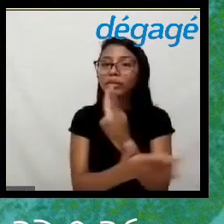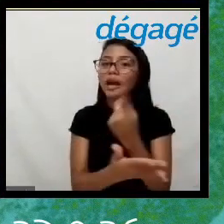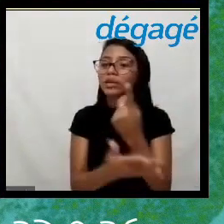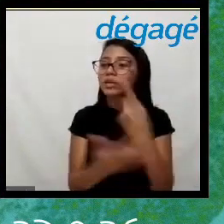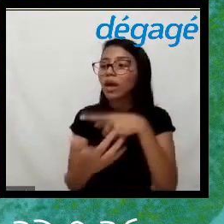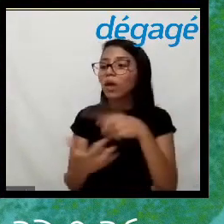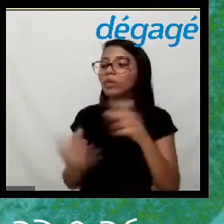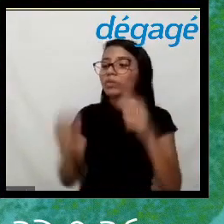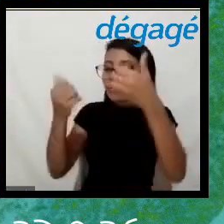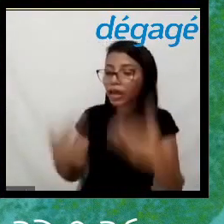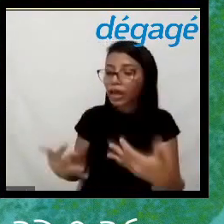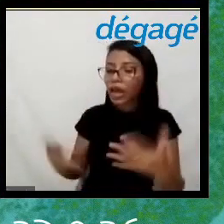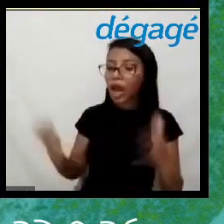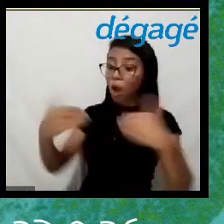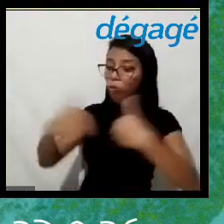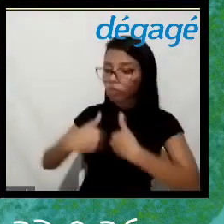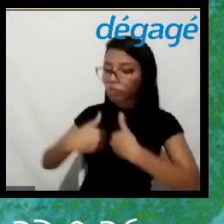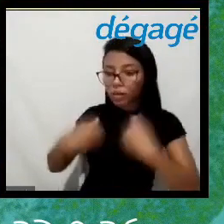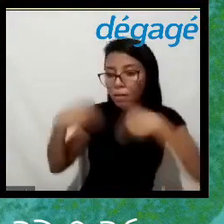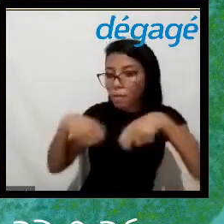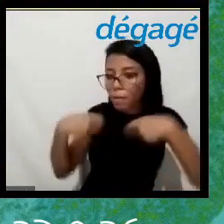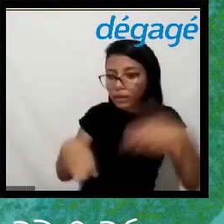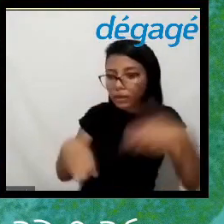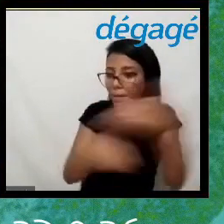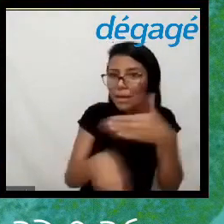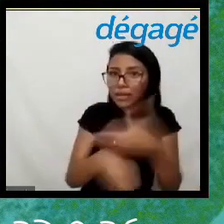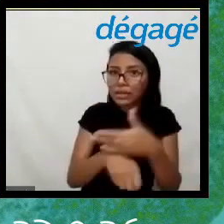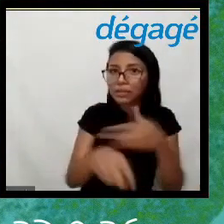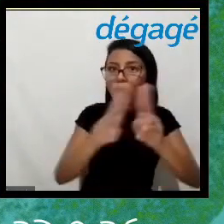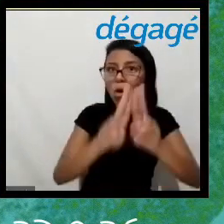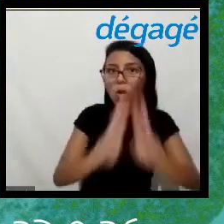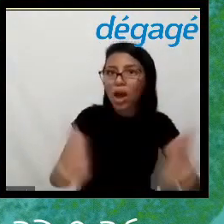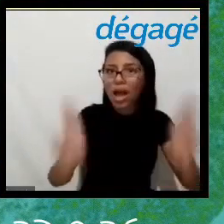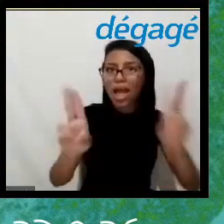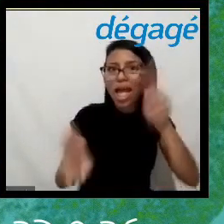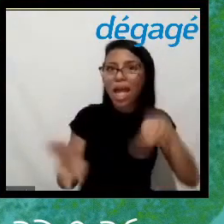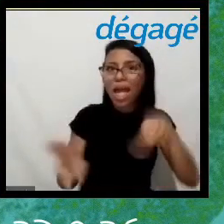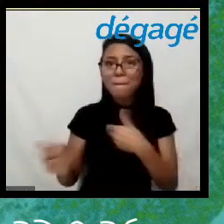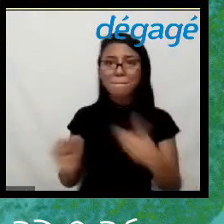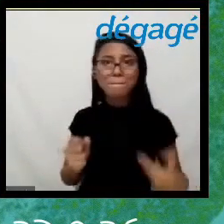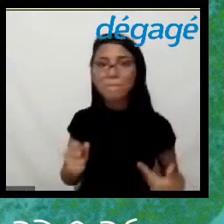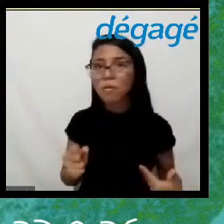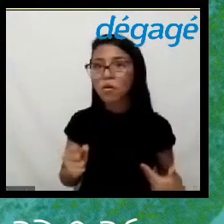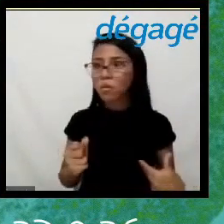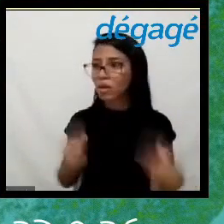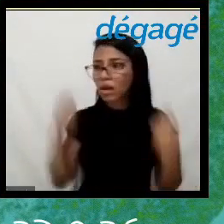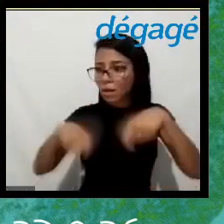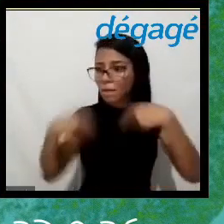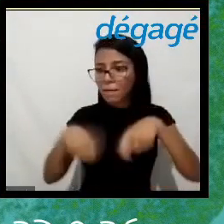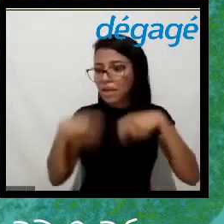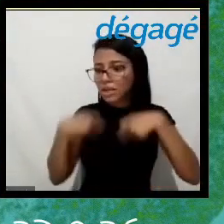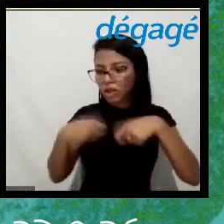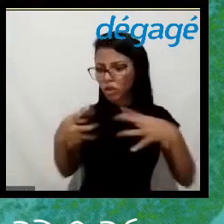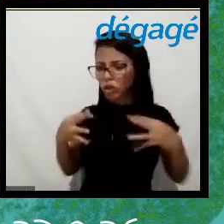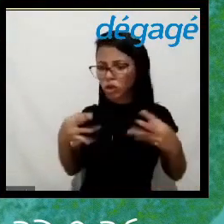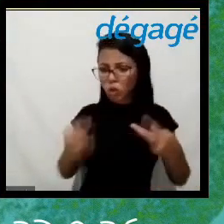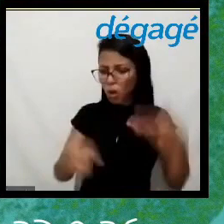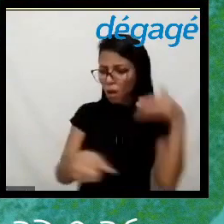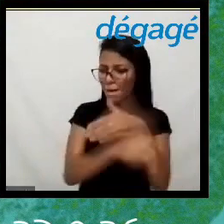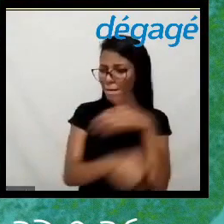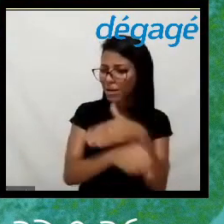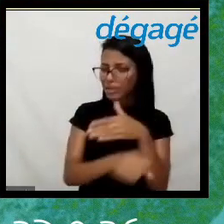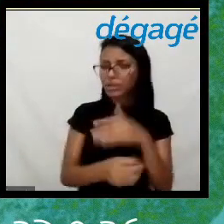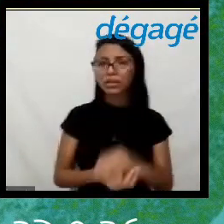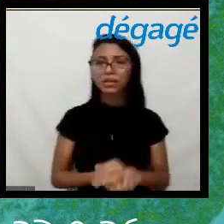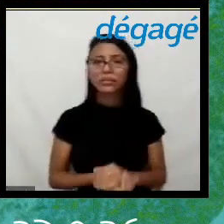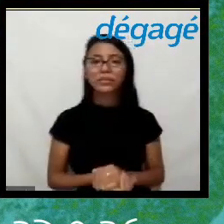que é pública, logo, que é de todos, né? O funcionário se desculpou pela interrupção, pelo preconceito do aluno que sinalizou, e